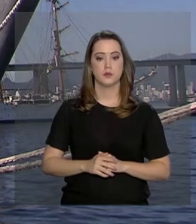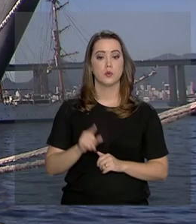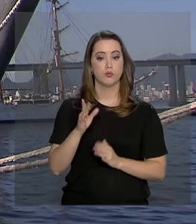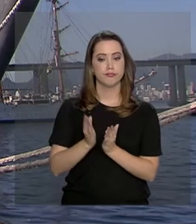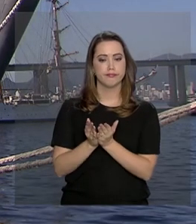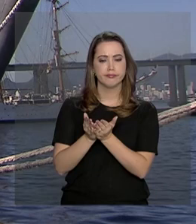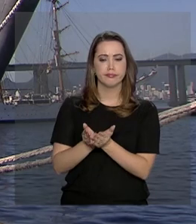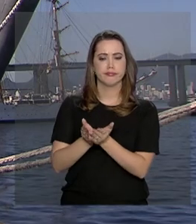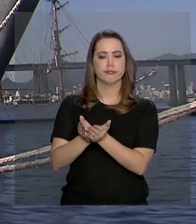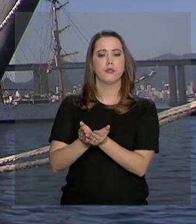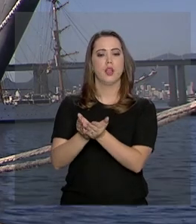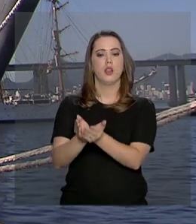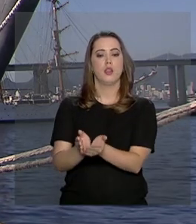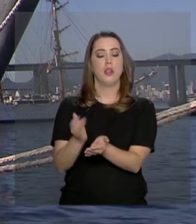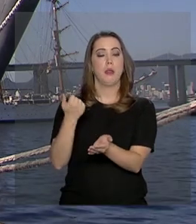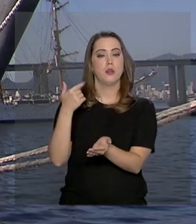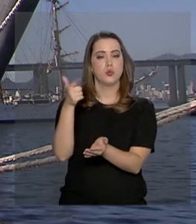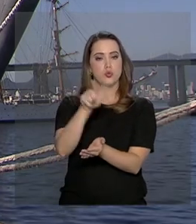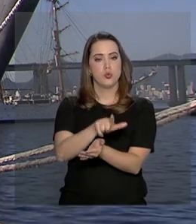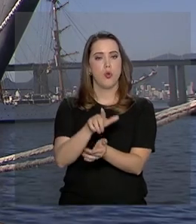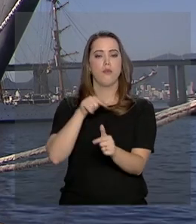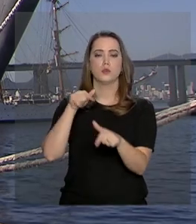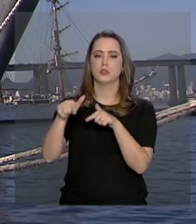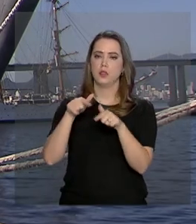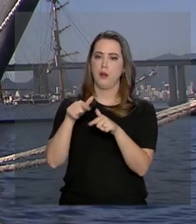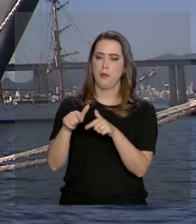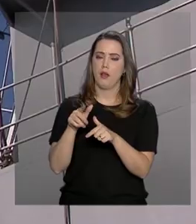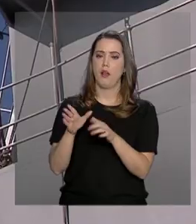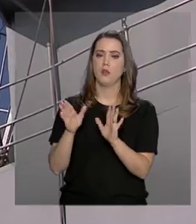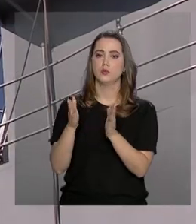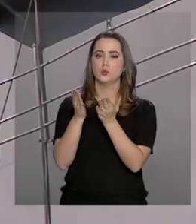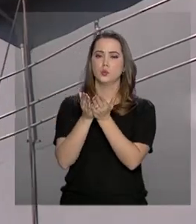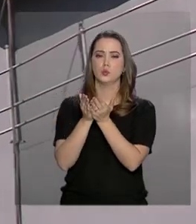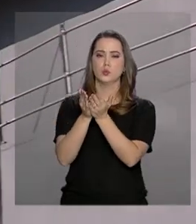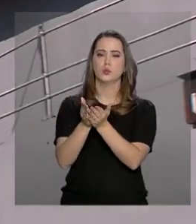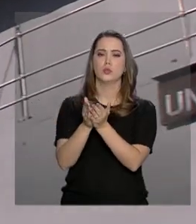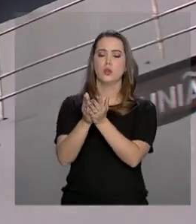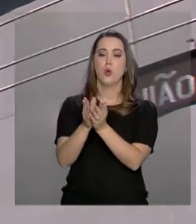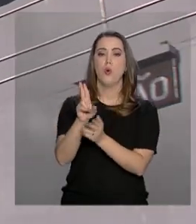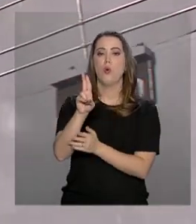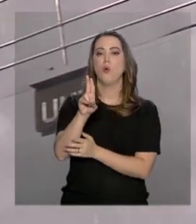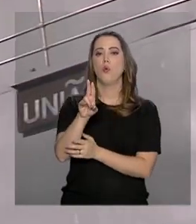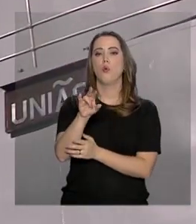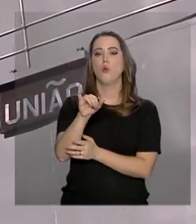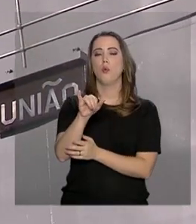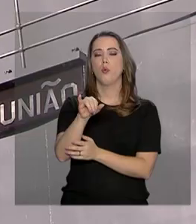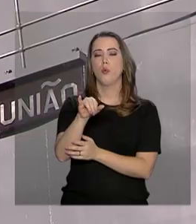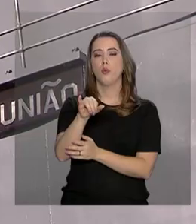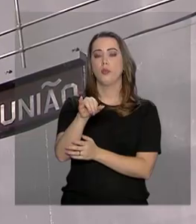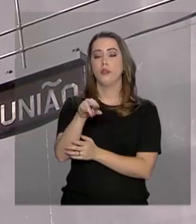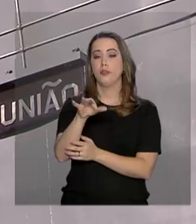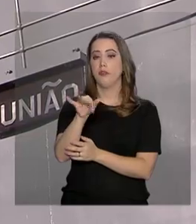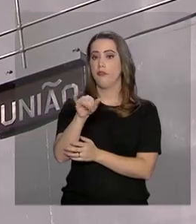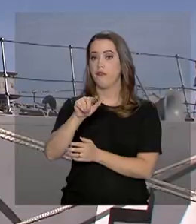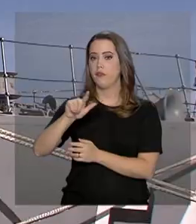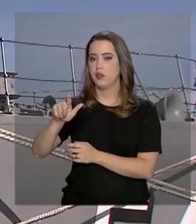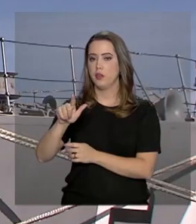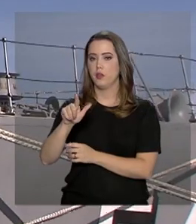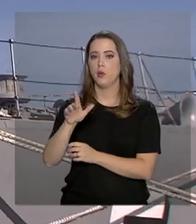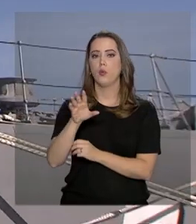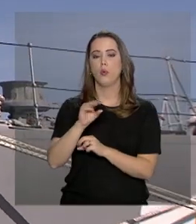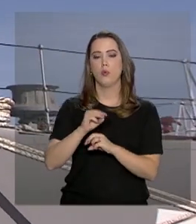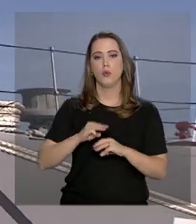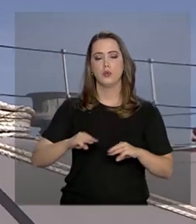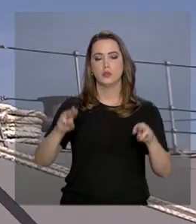fragata União vai integrar mais uma vez a Força-Tarefa Marítima da Unifil, a Força Interina das Nações Unidas no